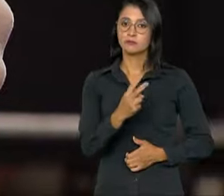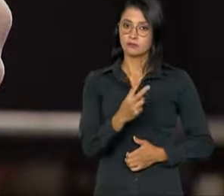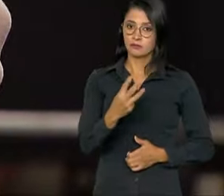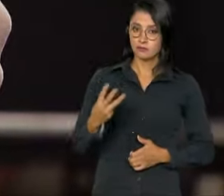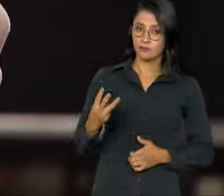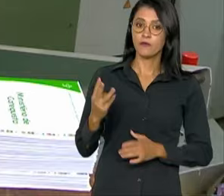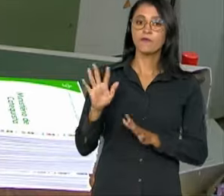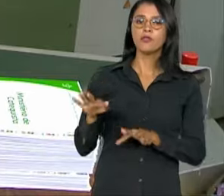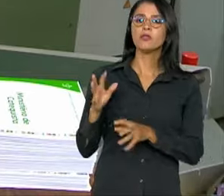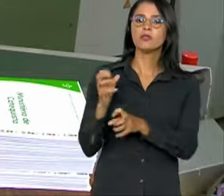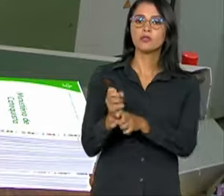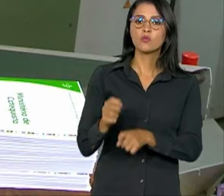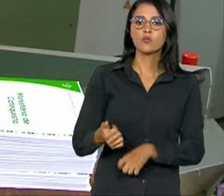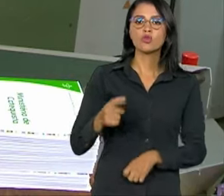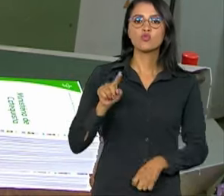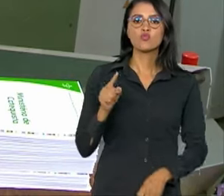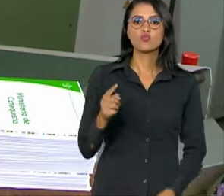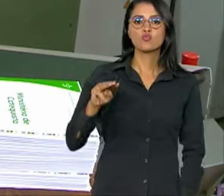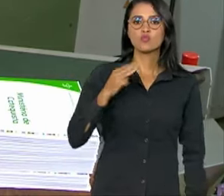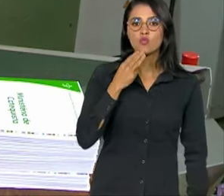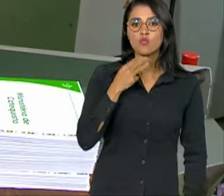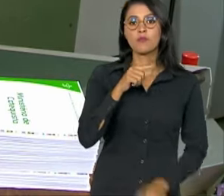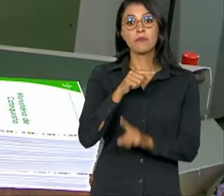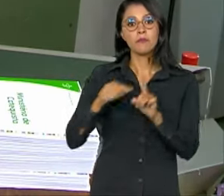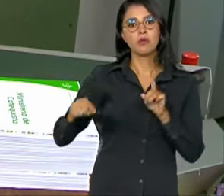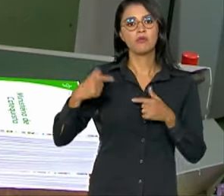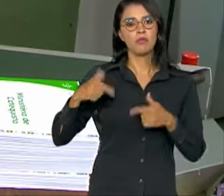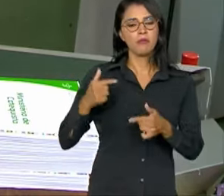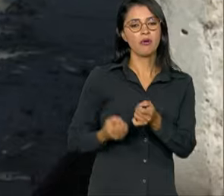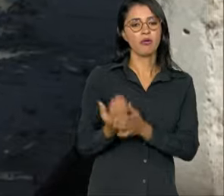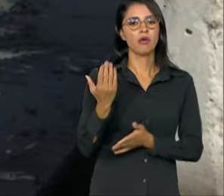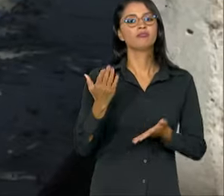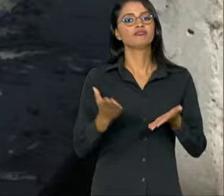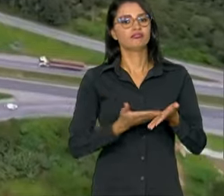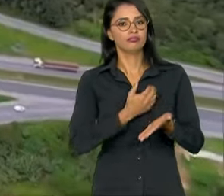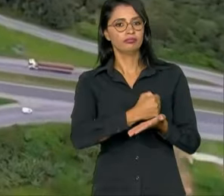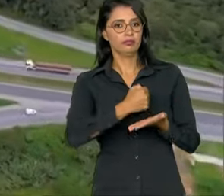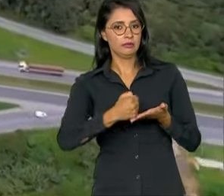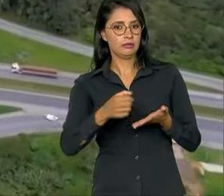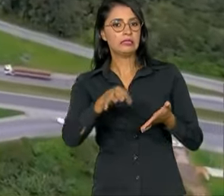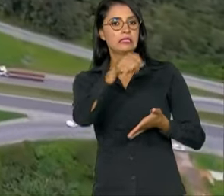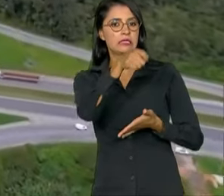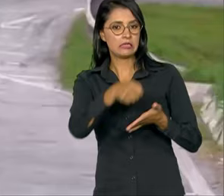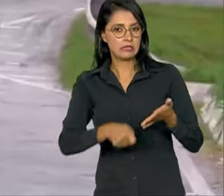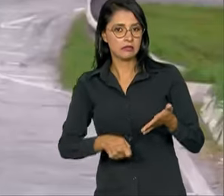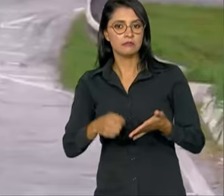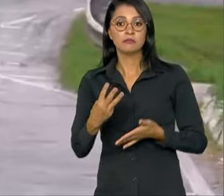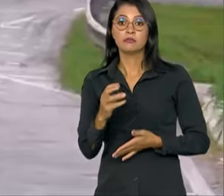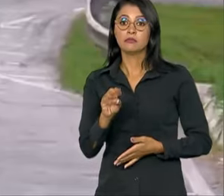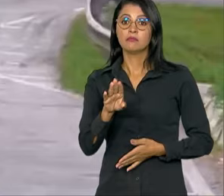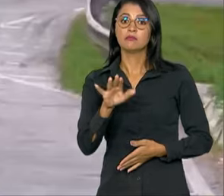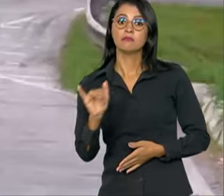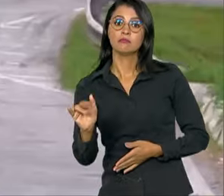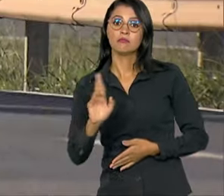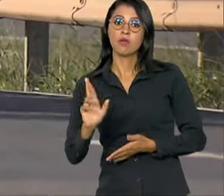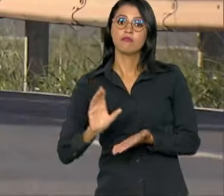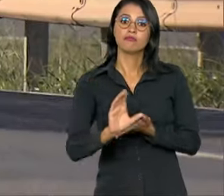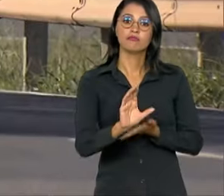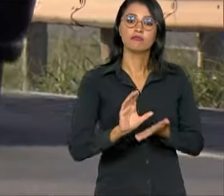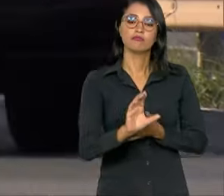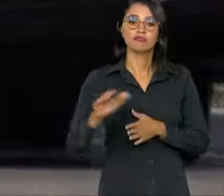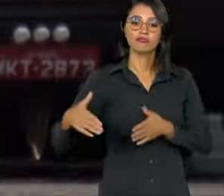2023 fecha com quase 1,5 milhão de empregos gerados com carteira assinada. 30 bilhões de reais vão ser investidos